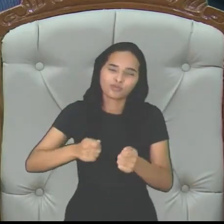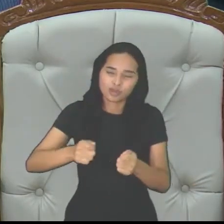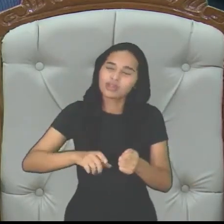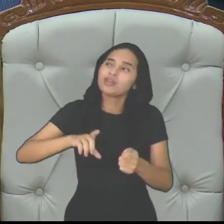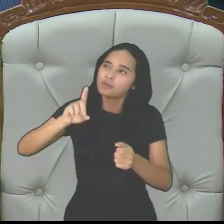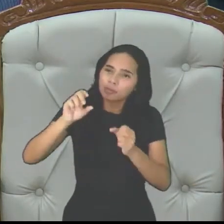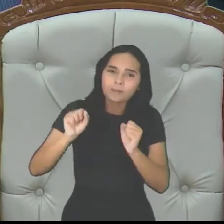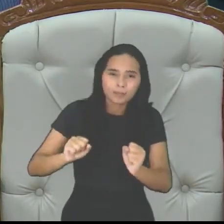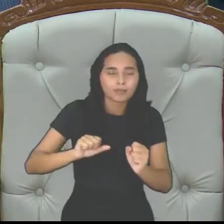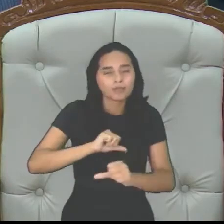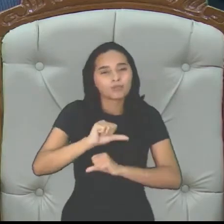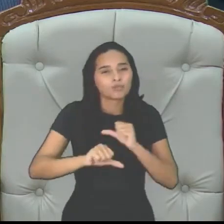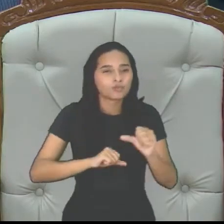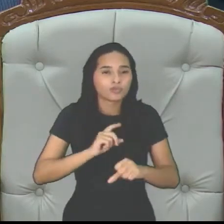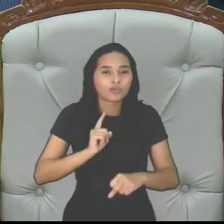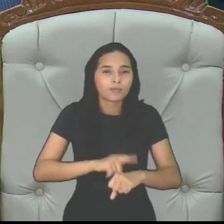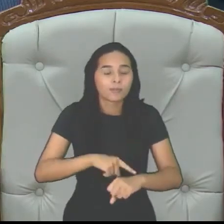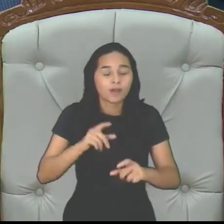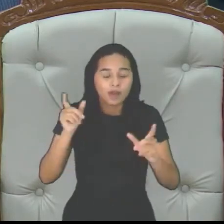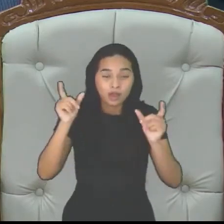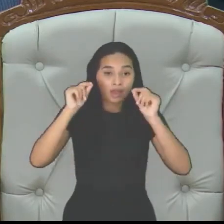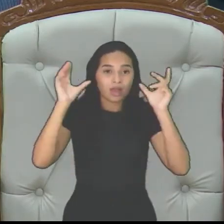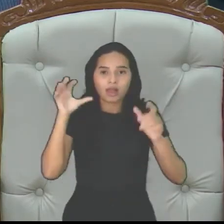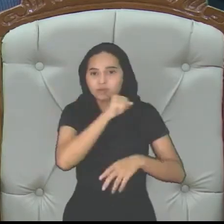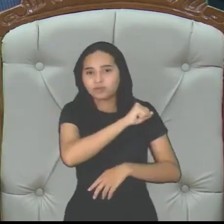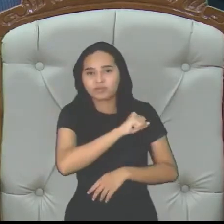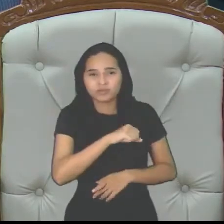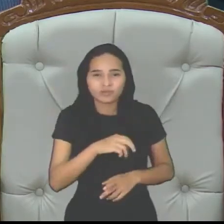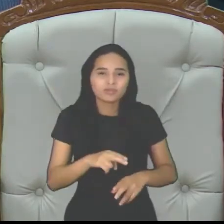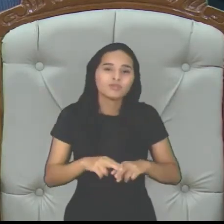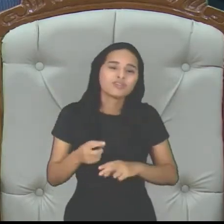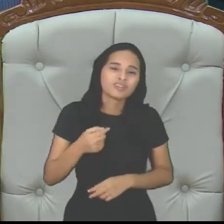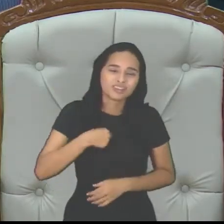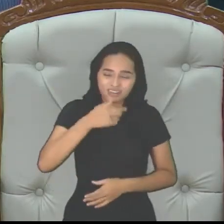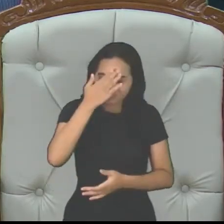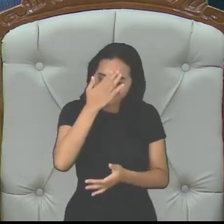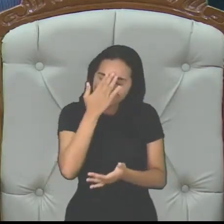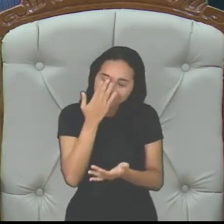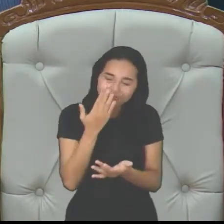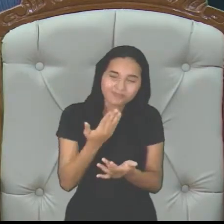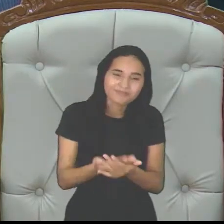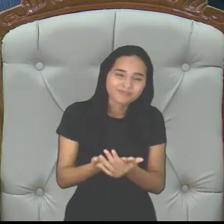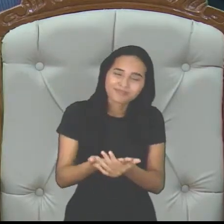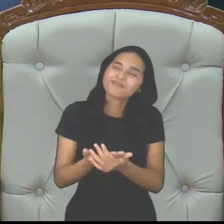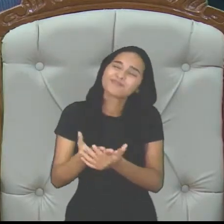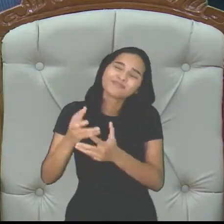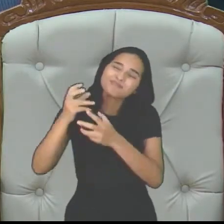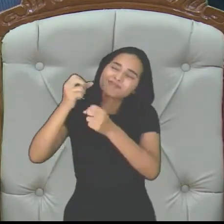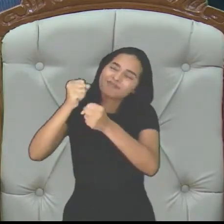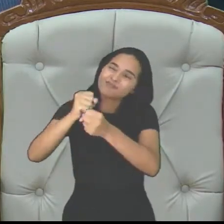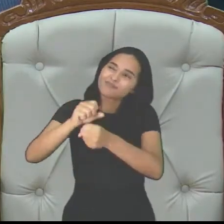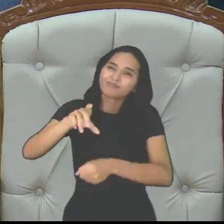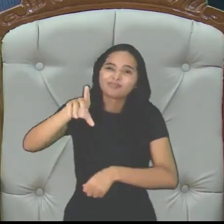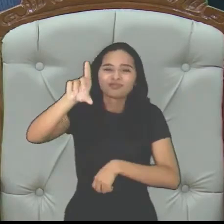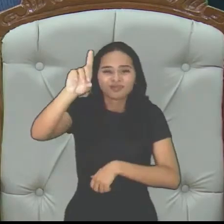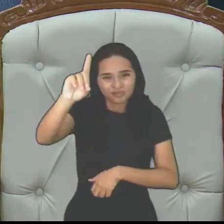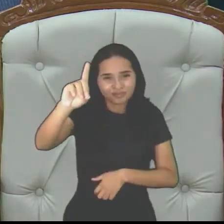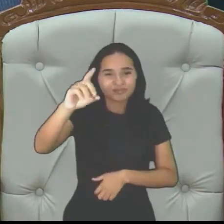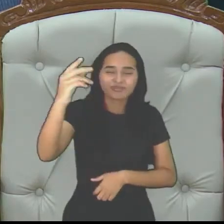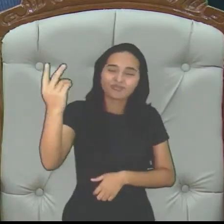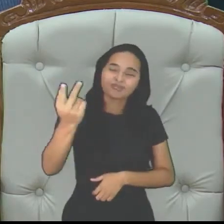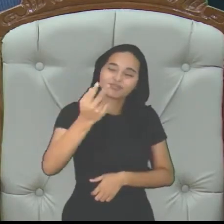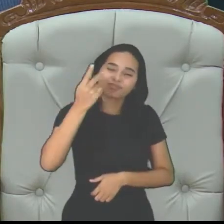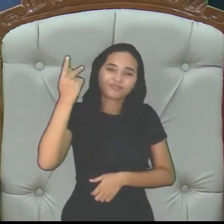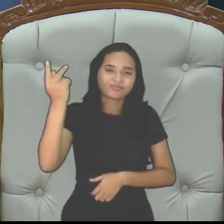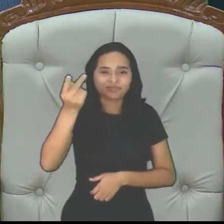tempo num piscar de olhos. Por isso que eu confio nesse Deus. A